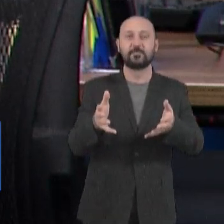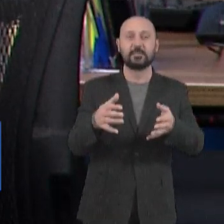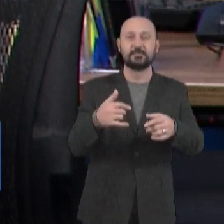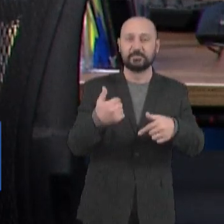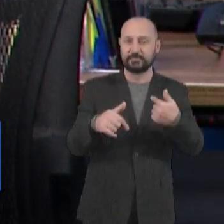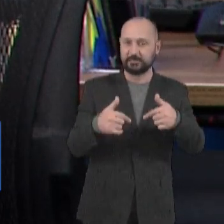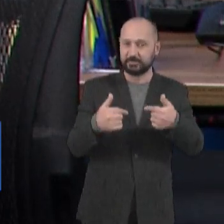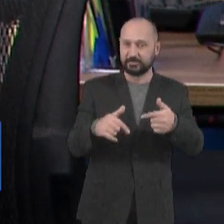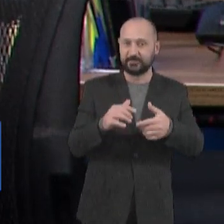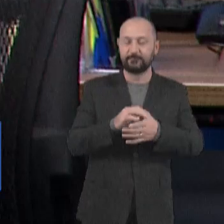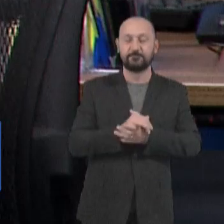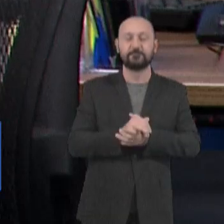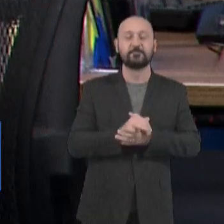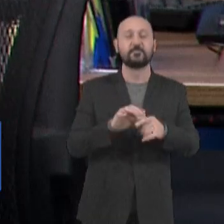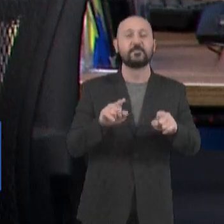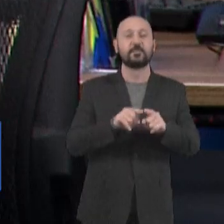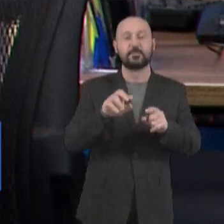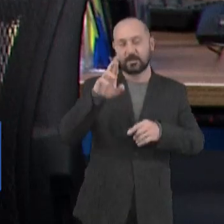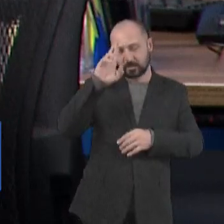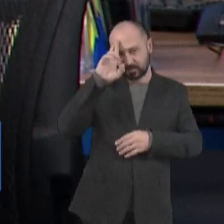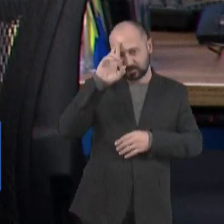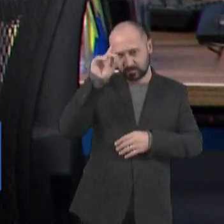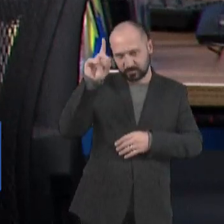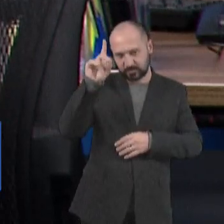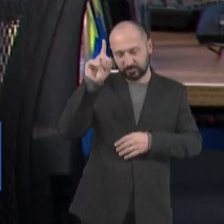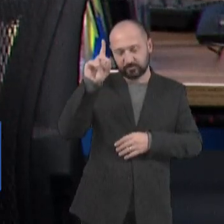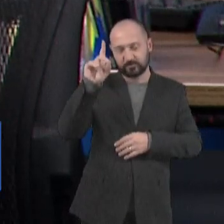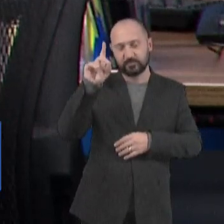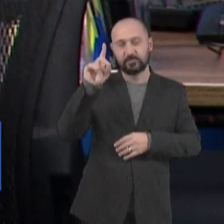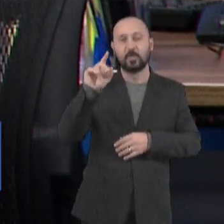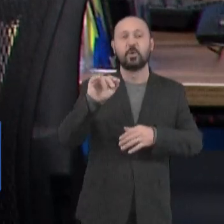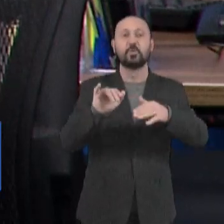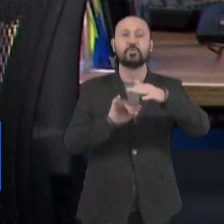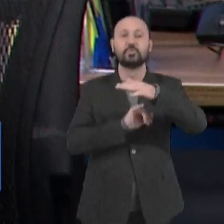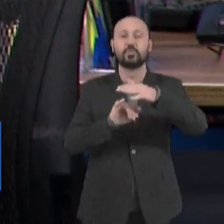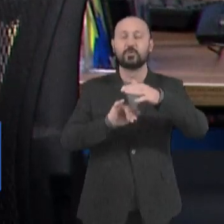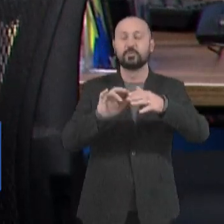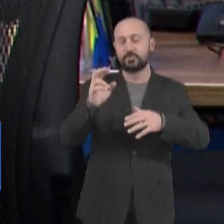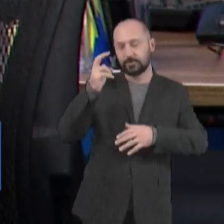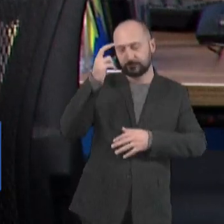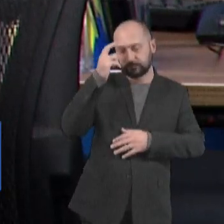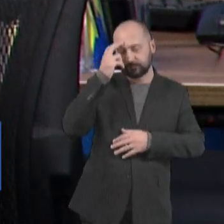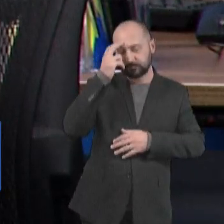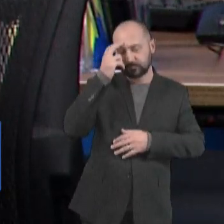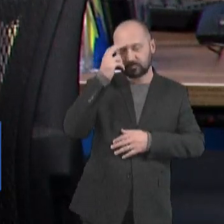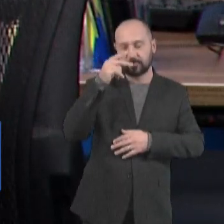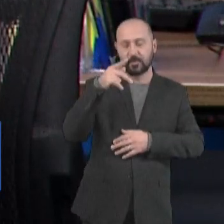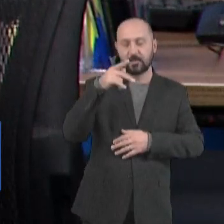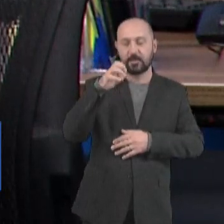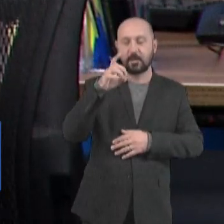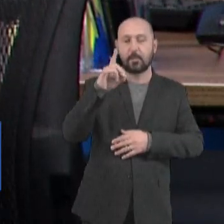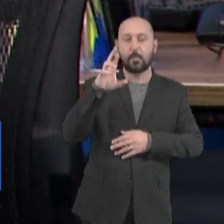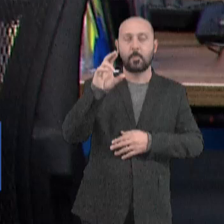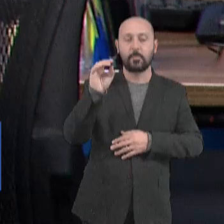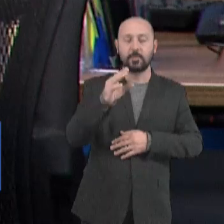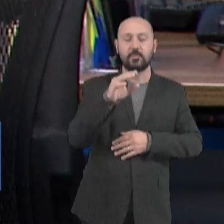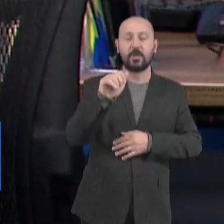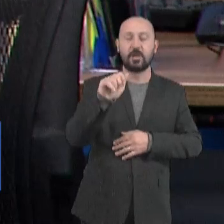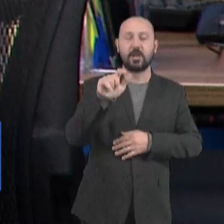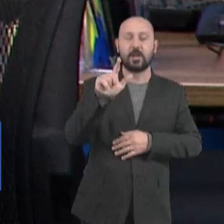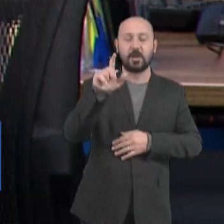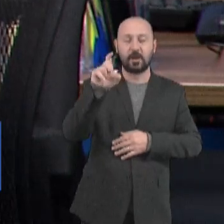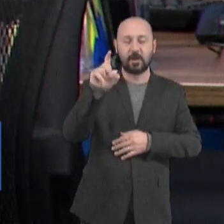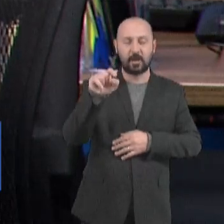desse trabalho, e também toda a diretoria do Instituto Cultural P. José Rufino, como o Alex